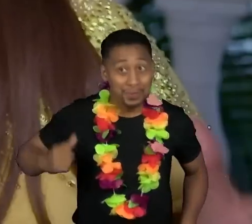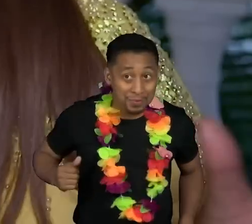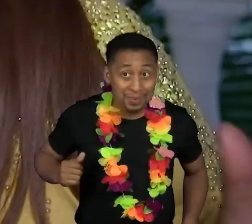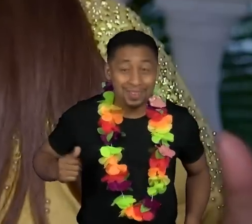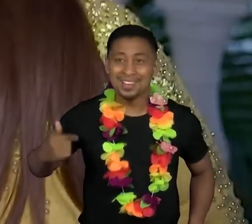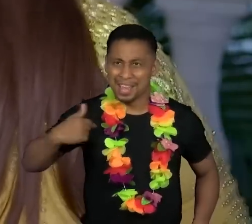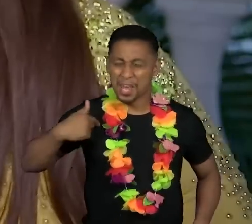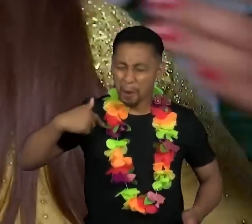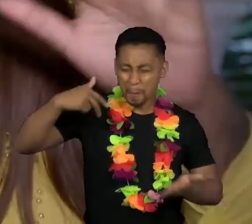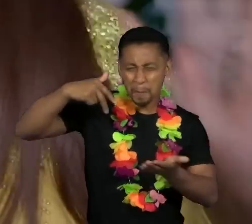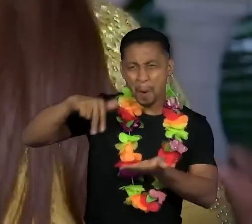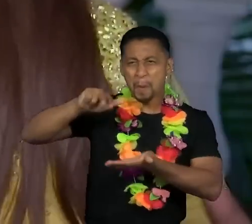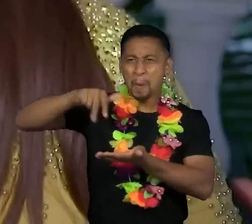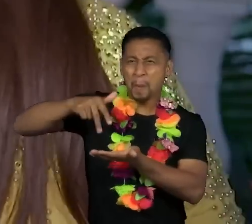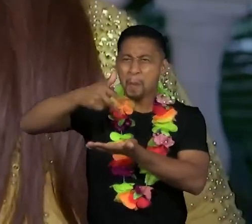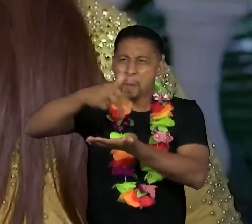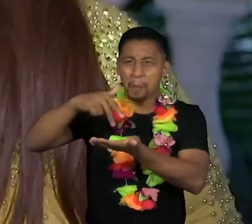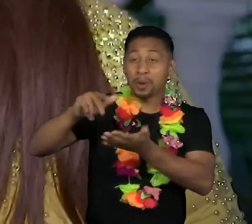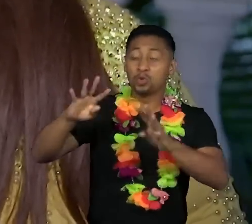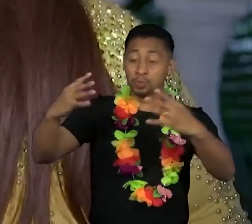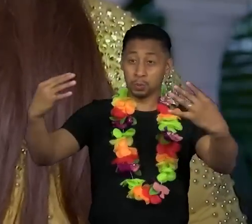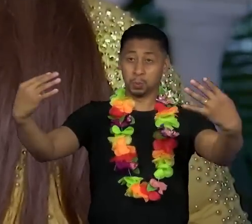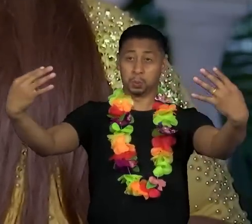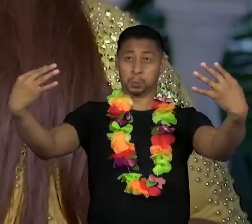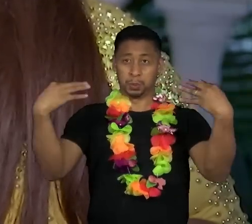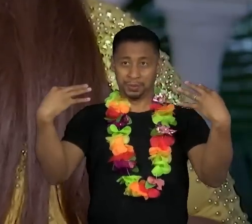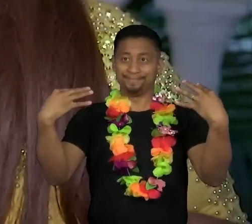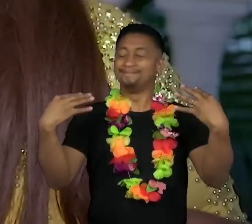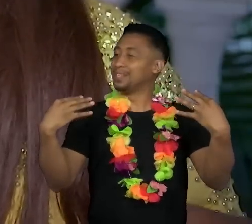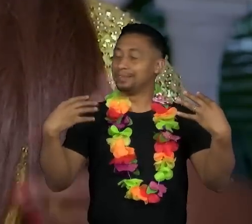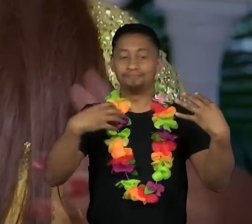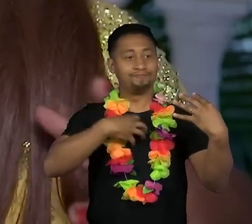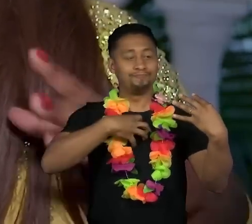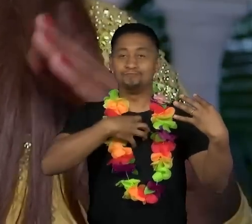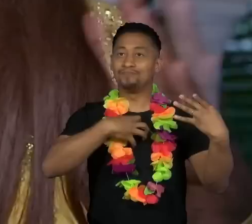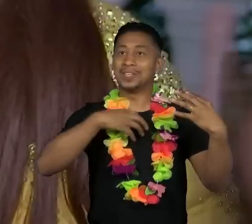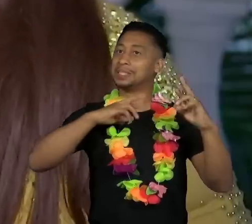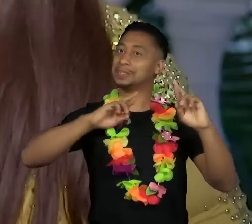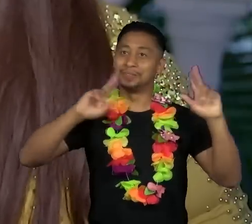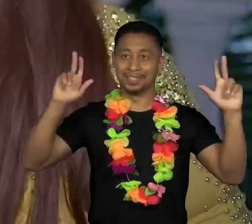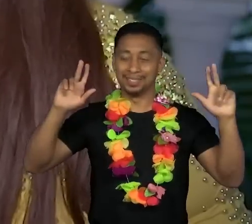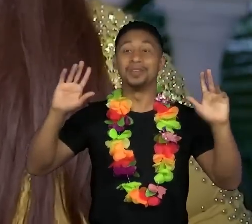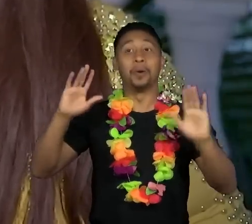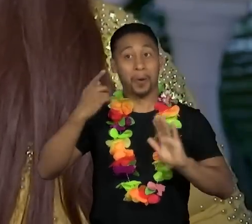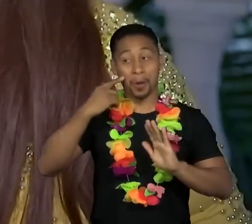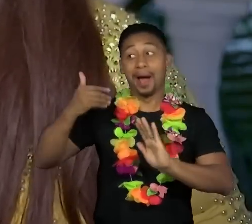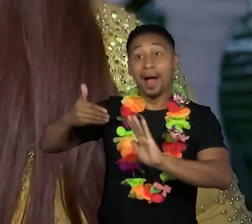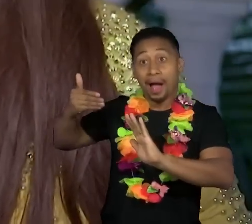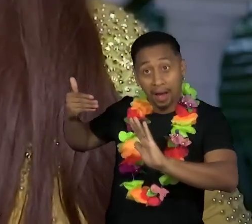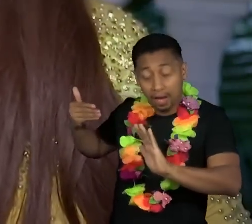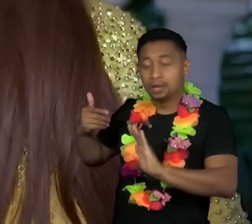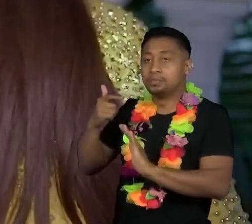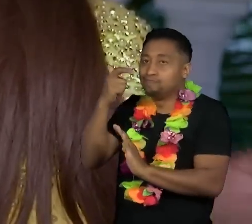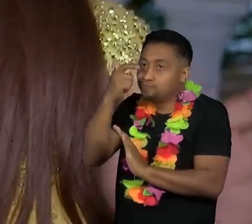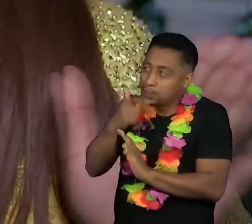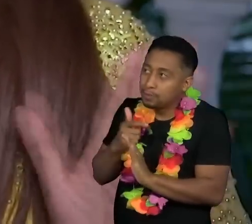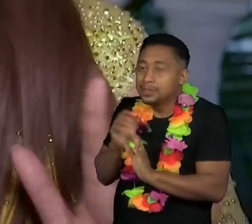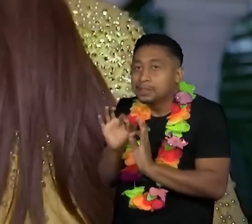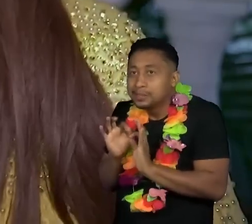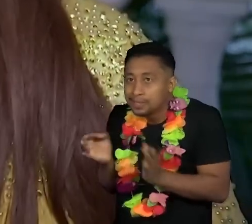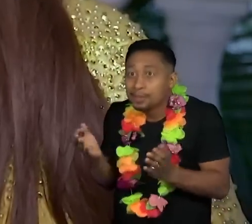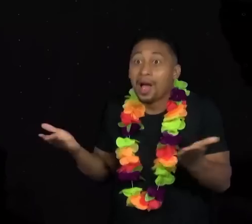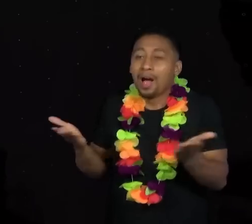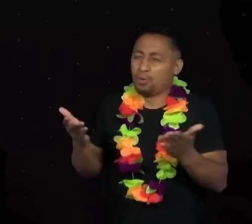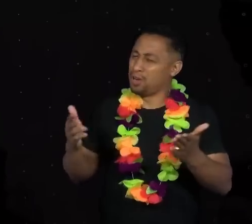uma chave, que aí eu virei uma outra pessoa. Eu falo que existe Joyce Carolina antes desse processo de ser passista e Joyce